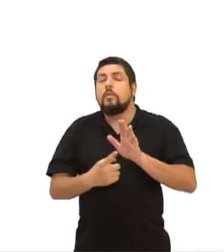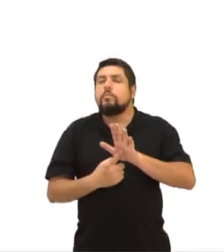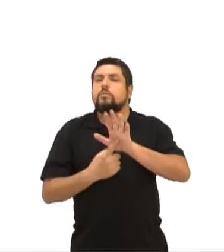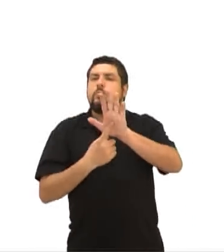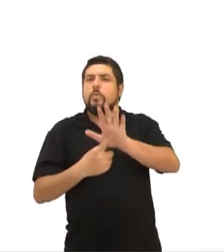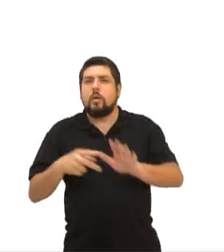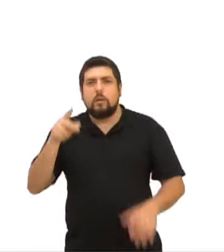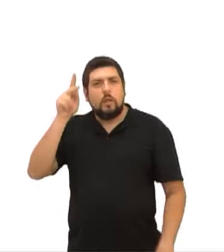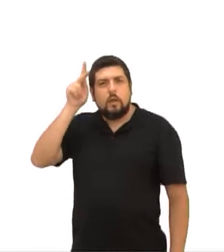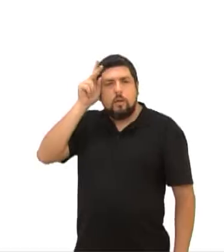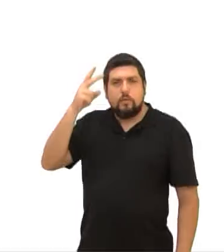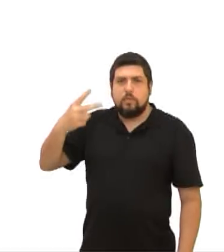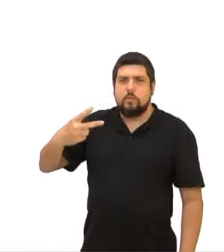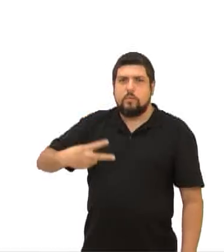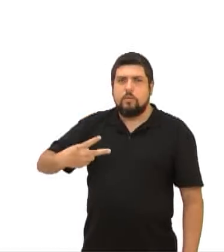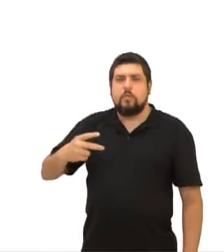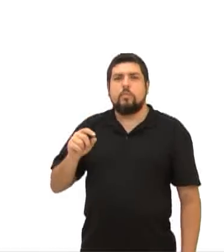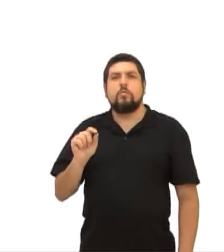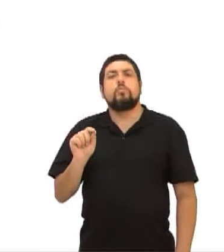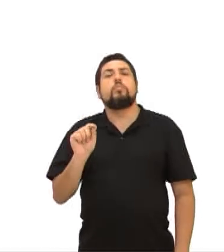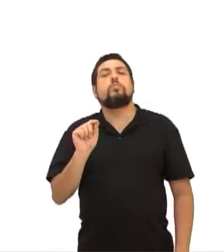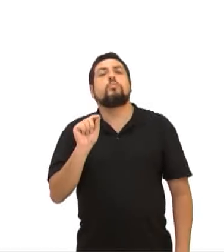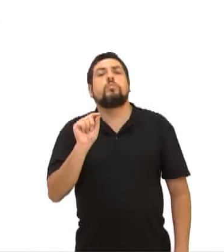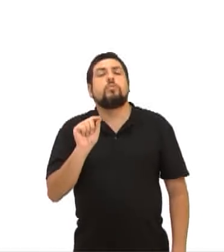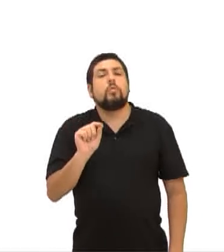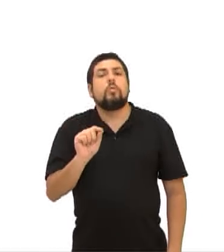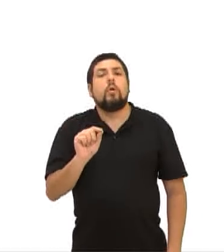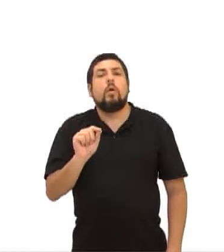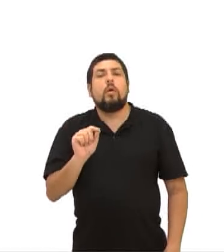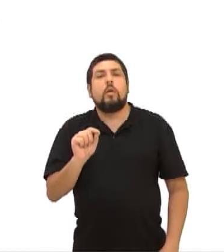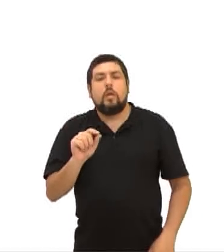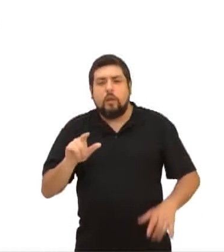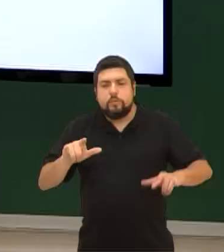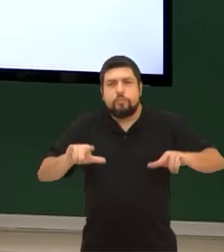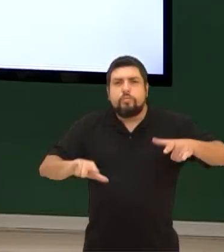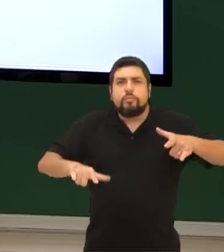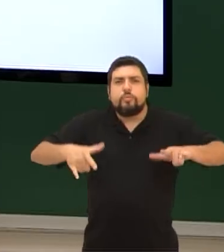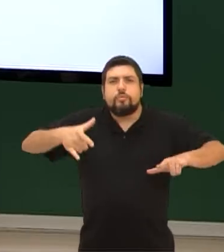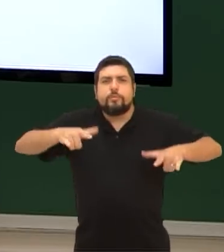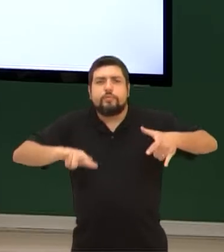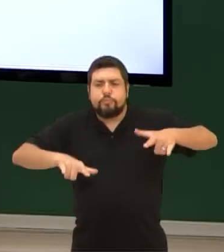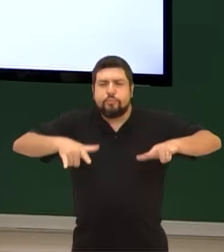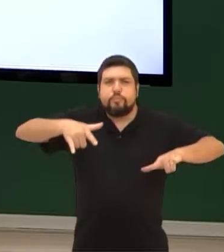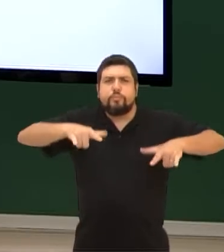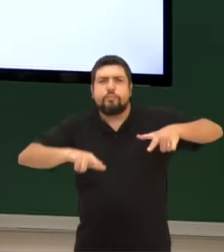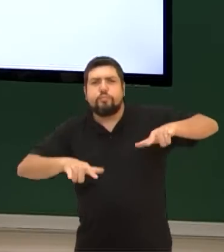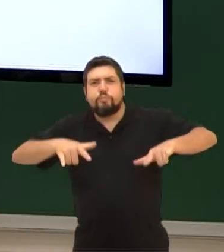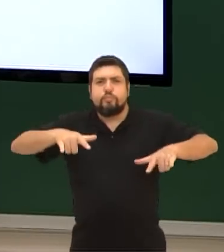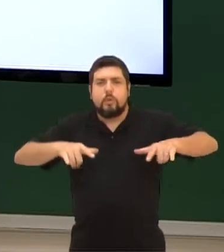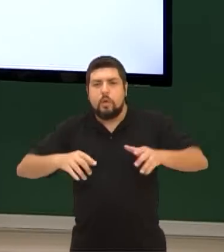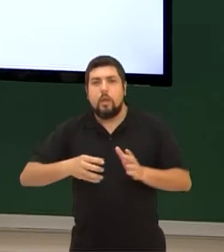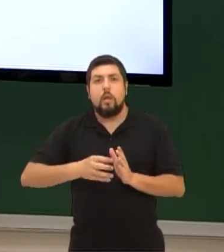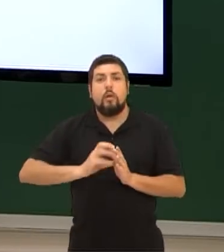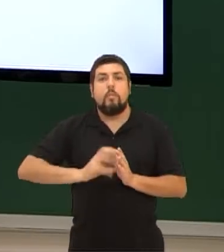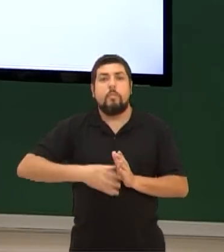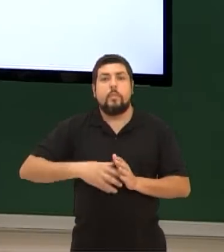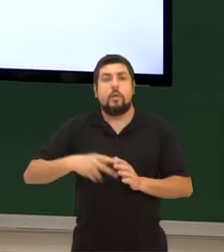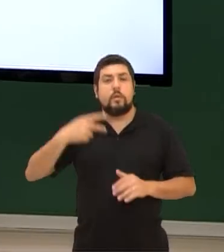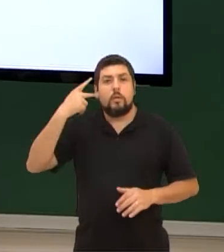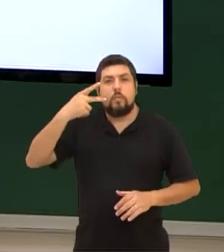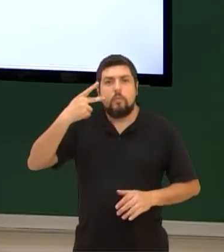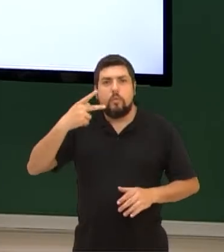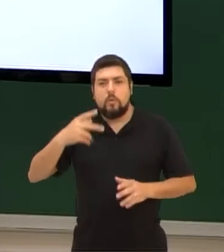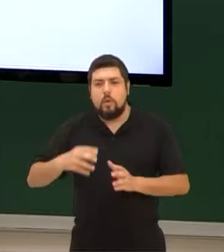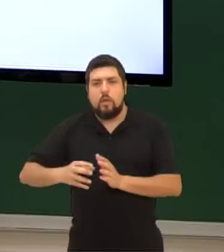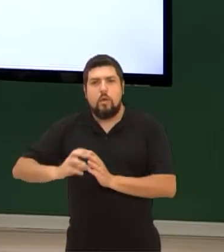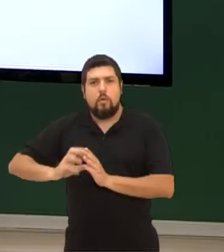Dom Pedro II controlando um carrossel e segurando os dois partidos políticos, né? De um lado,